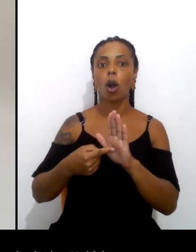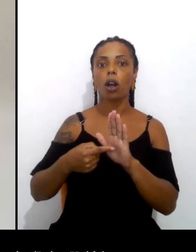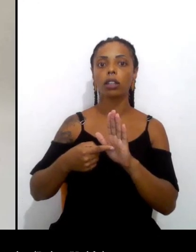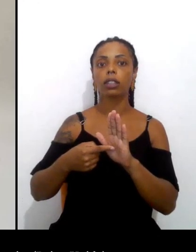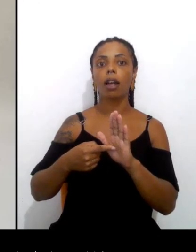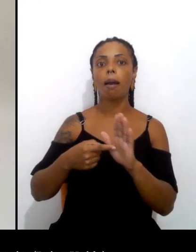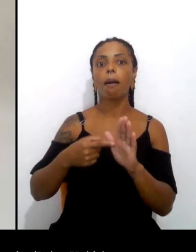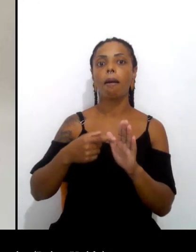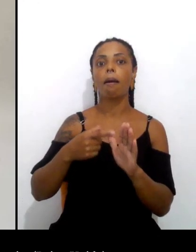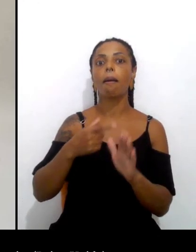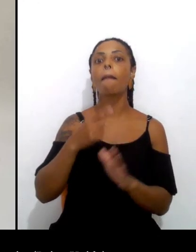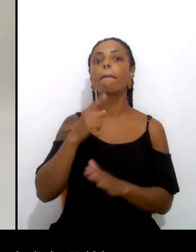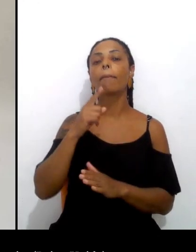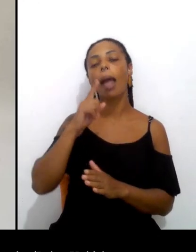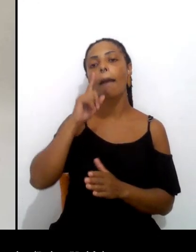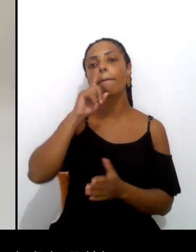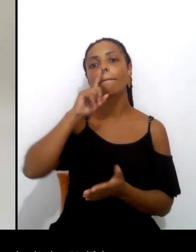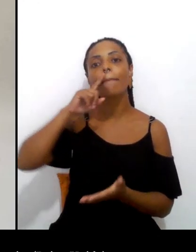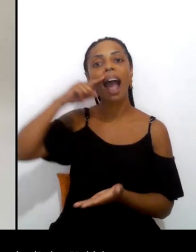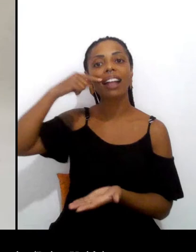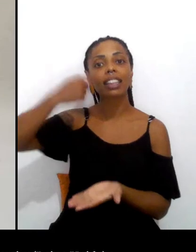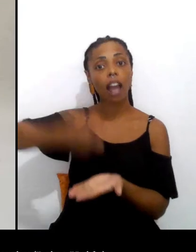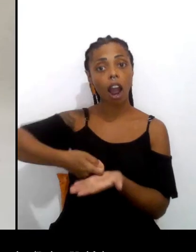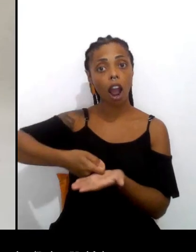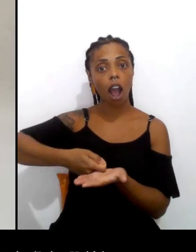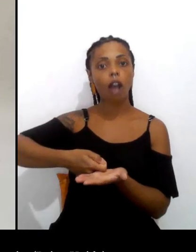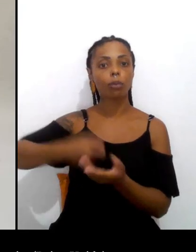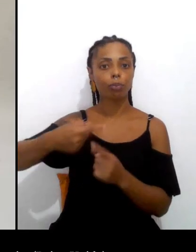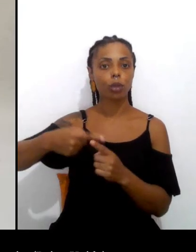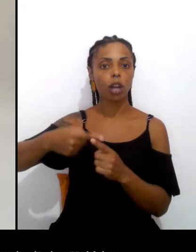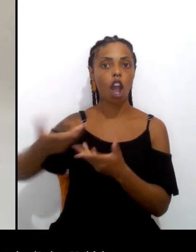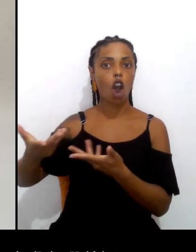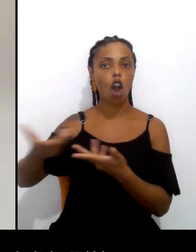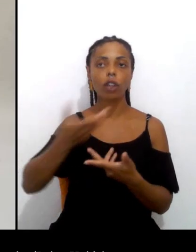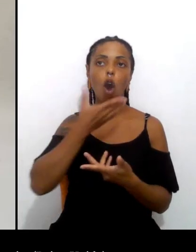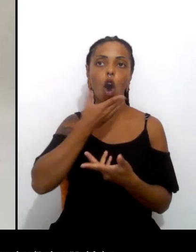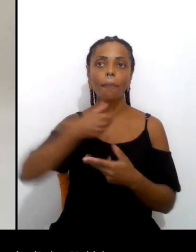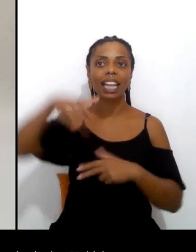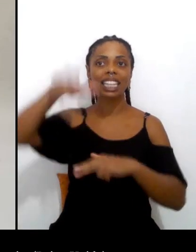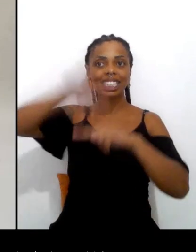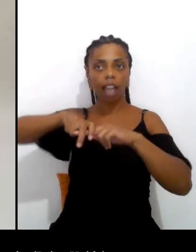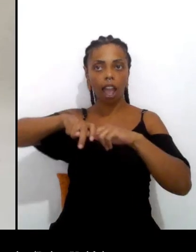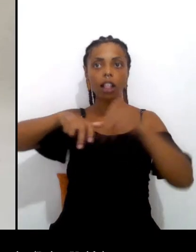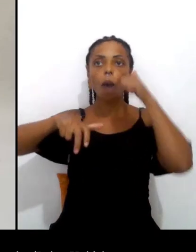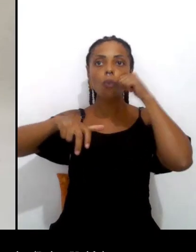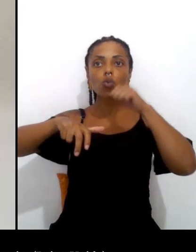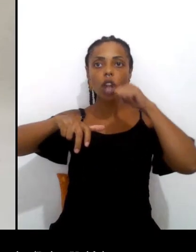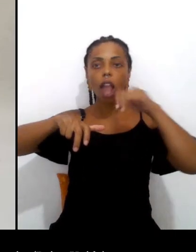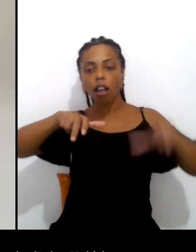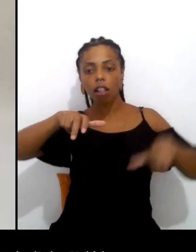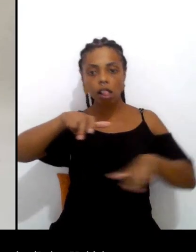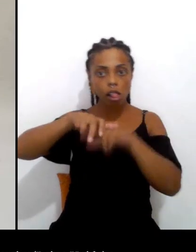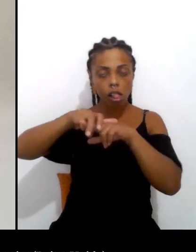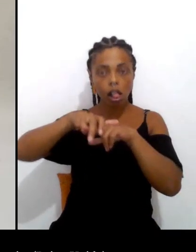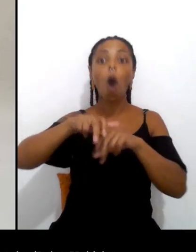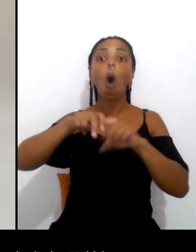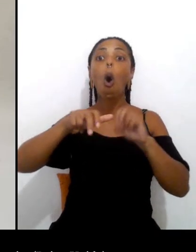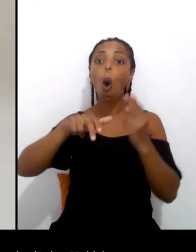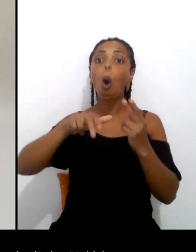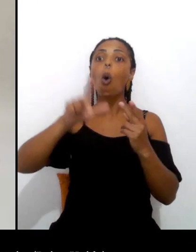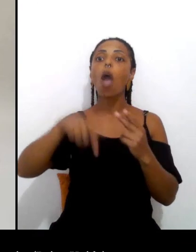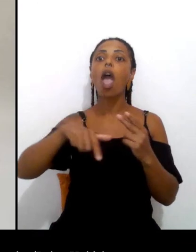a sentar-se na mulher ou se seria uma crítica dramática da subjugação de mulheres